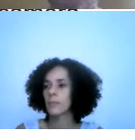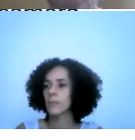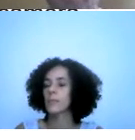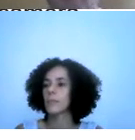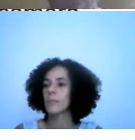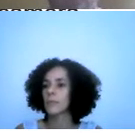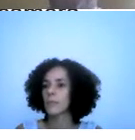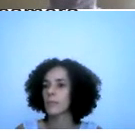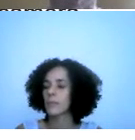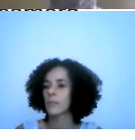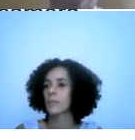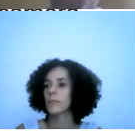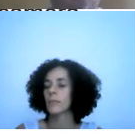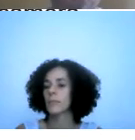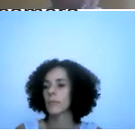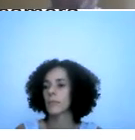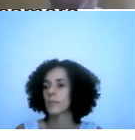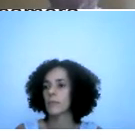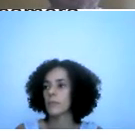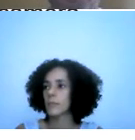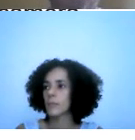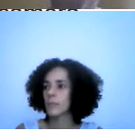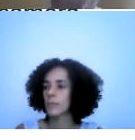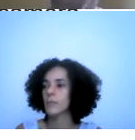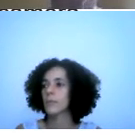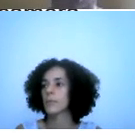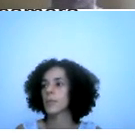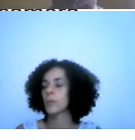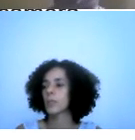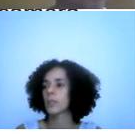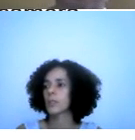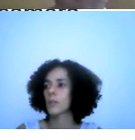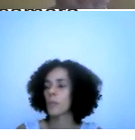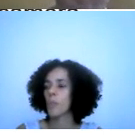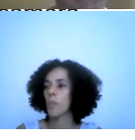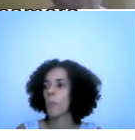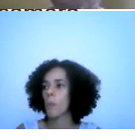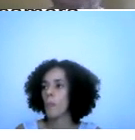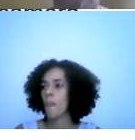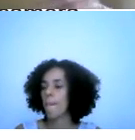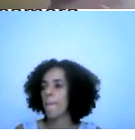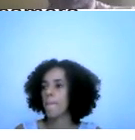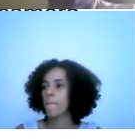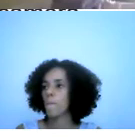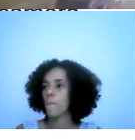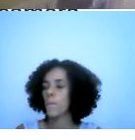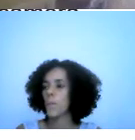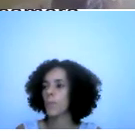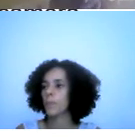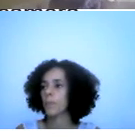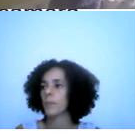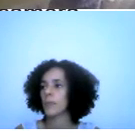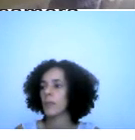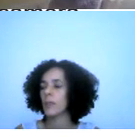nativas menores, com recursos mais limitados, a introdução de uma fauna exótica ou uma flora